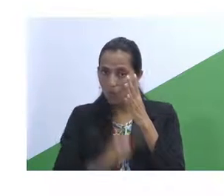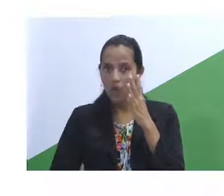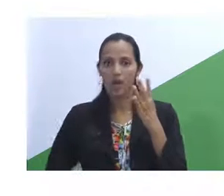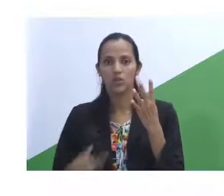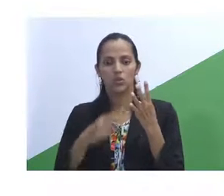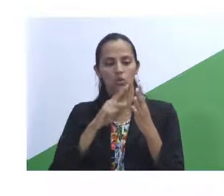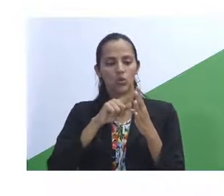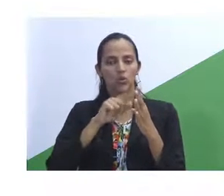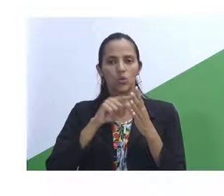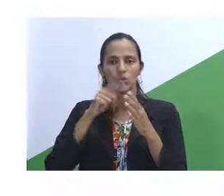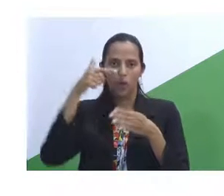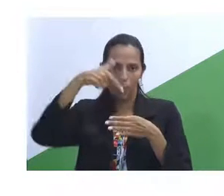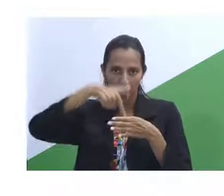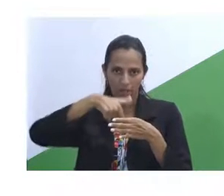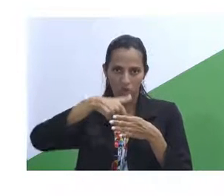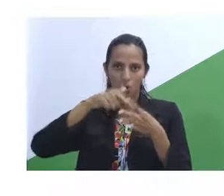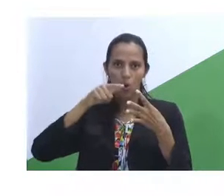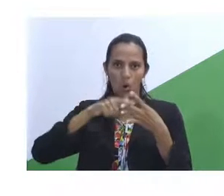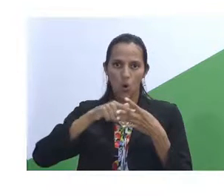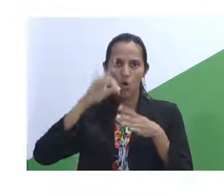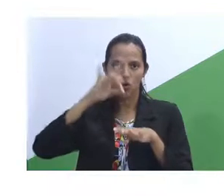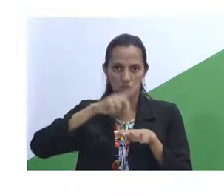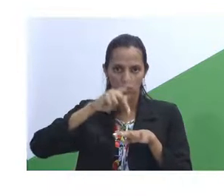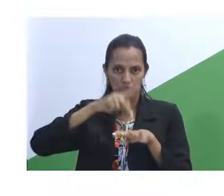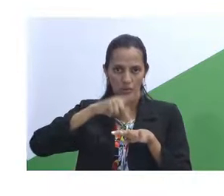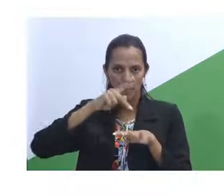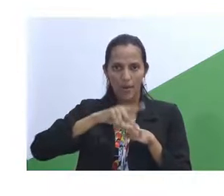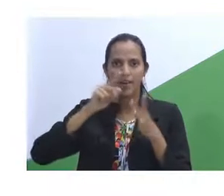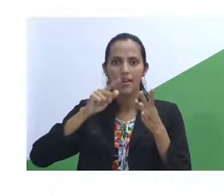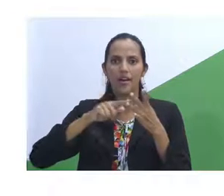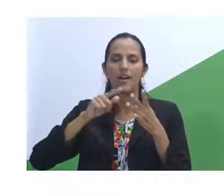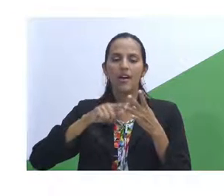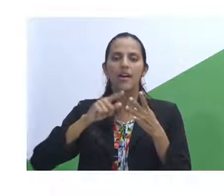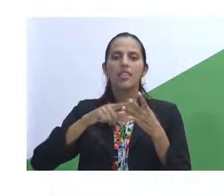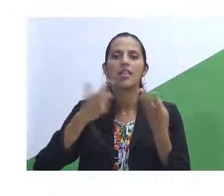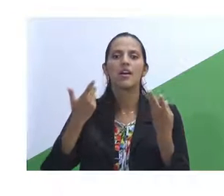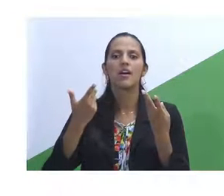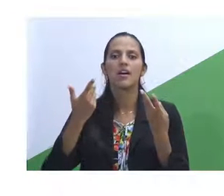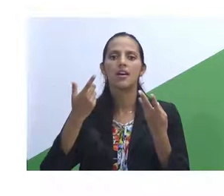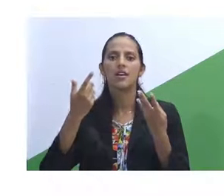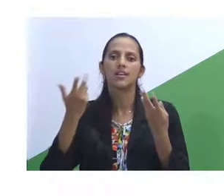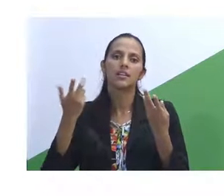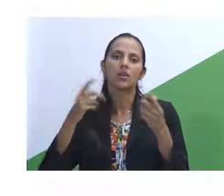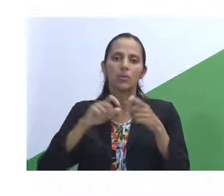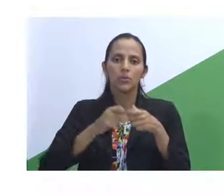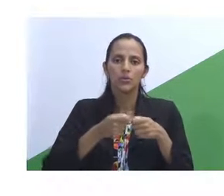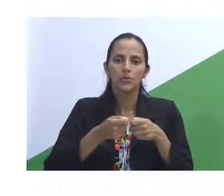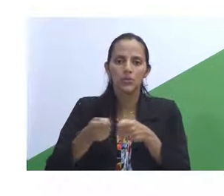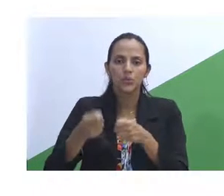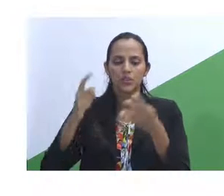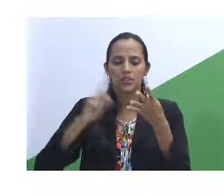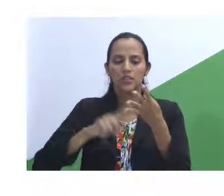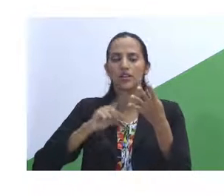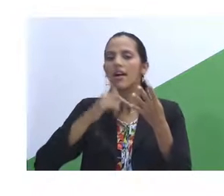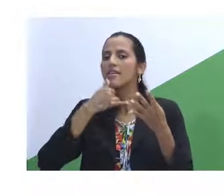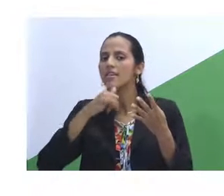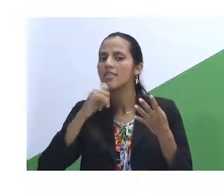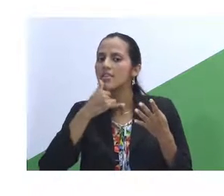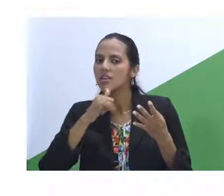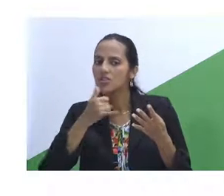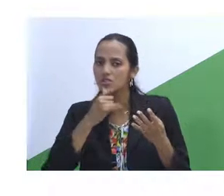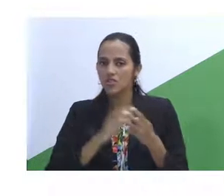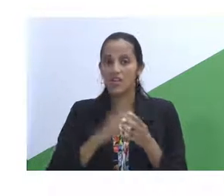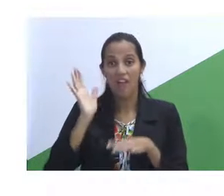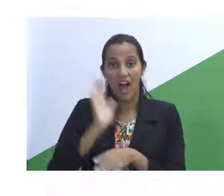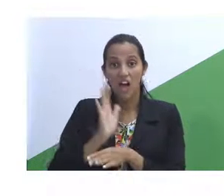O petróleo, a mineração, a siderurgia e a energia elétrica. Então, perceba que são áreas que vão ajudar nesse